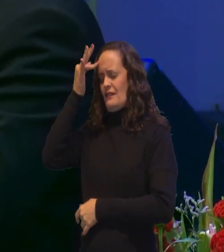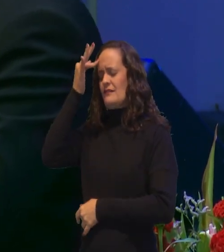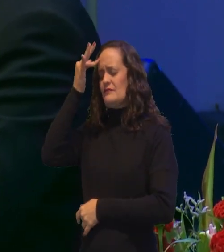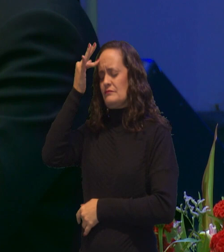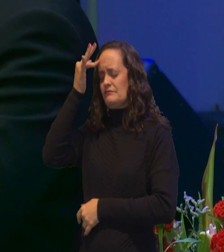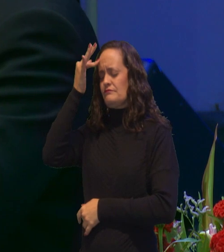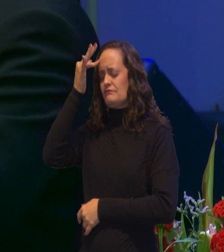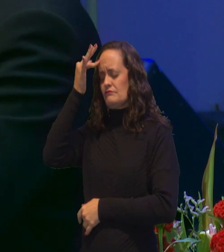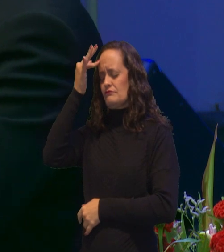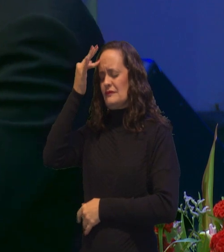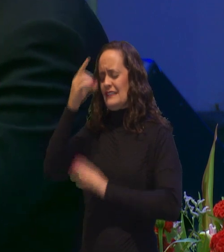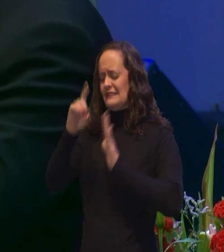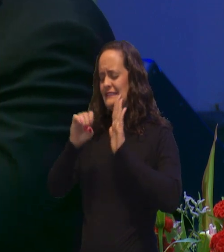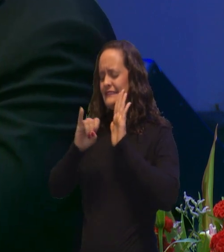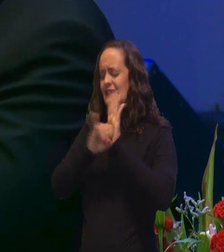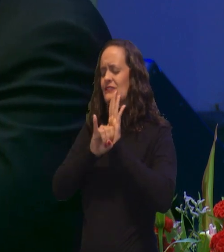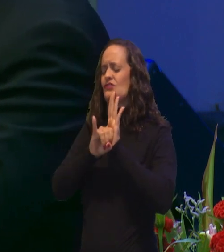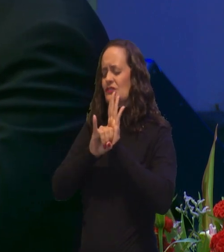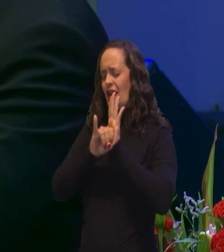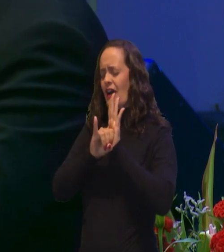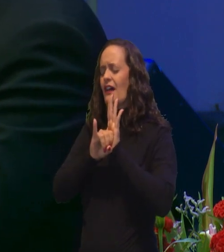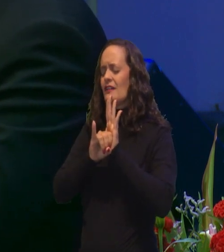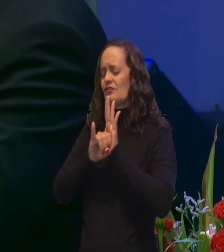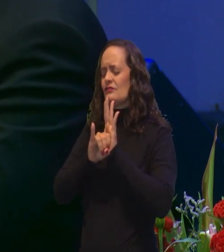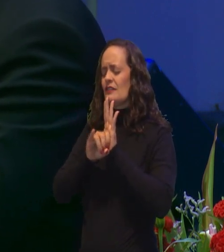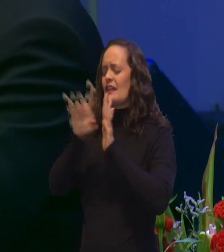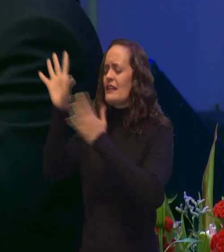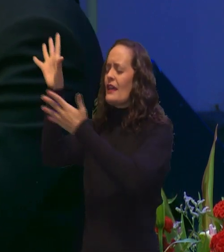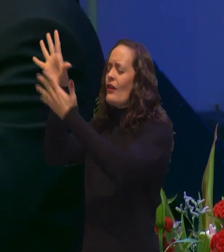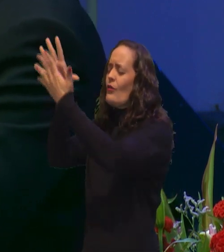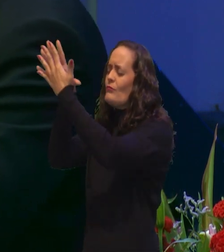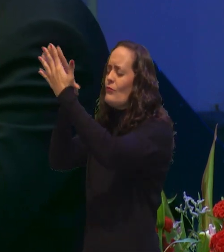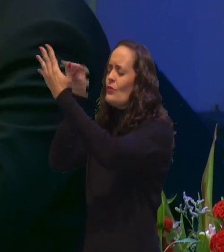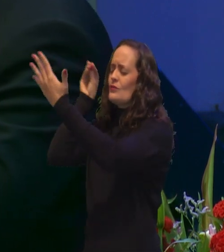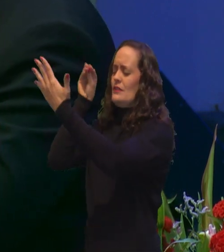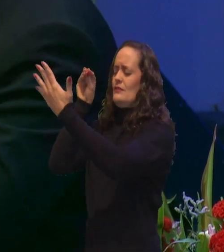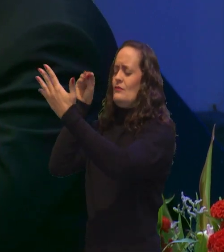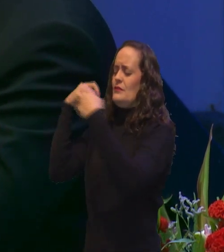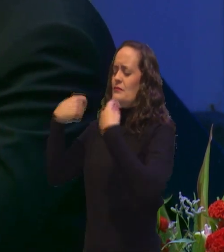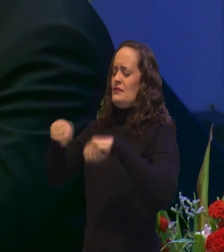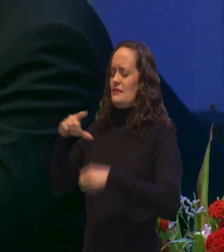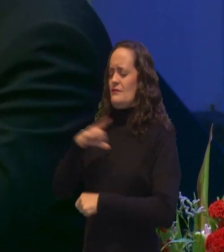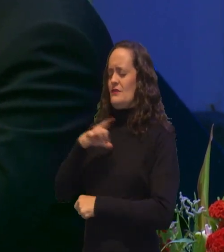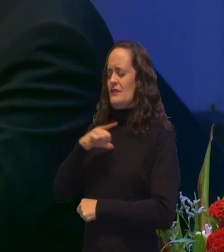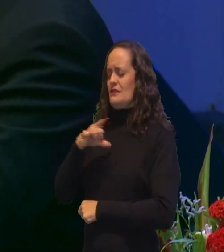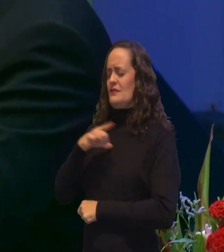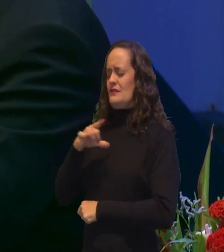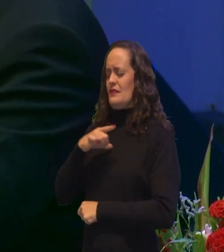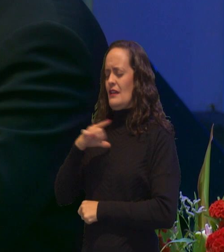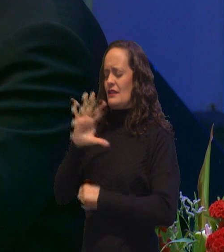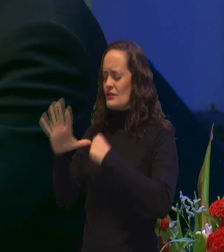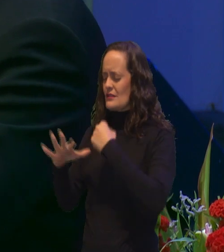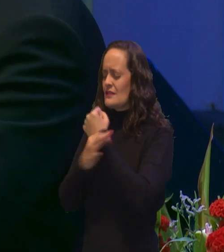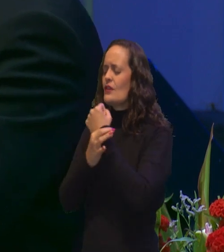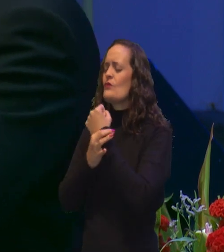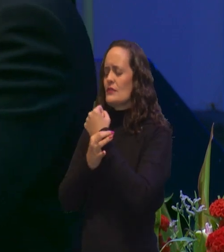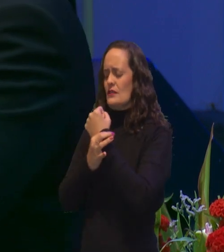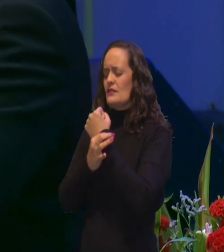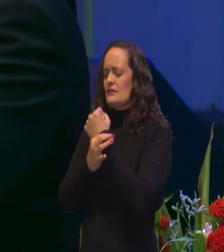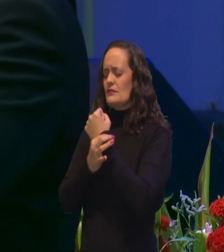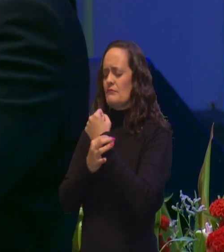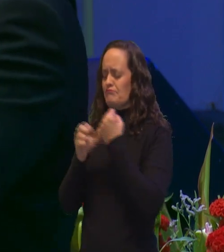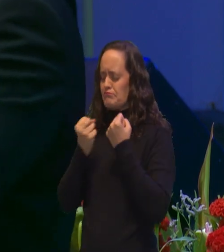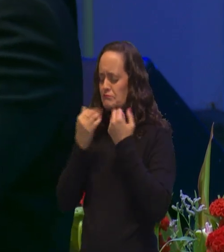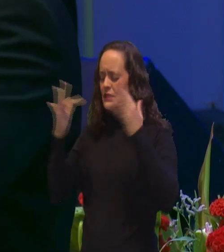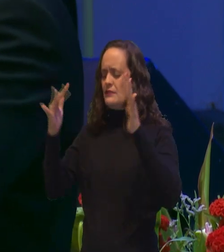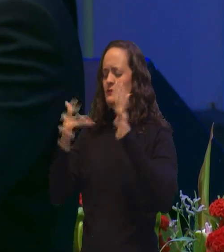esta identidade, Pai, esta imagem que vem do Senhor, que é a nossa garantia, a nossa segurança pelo Espírito